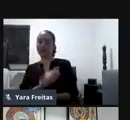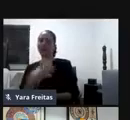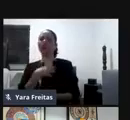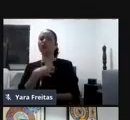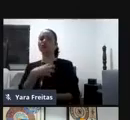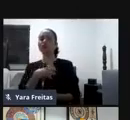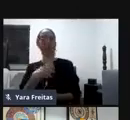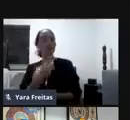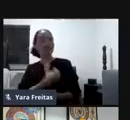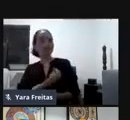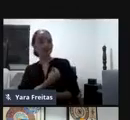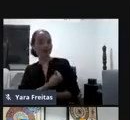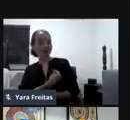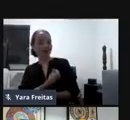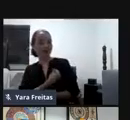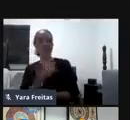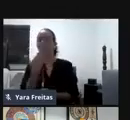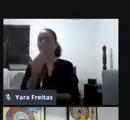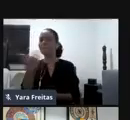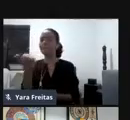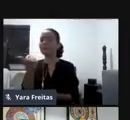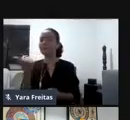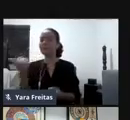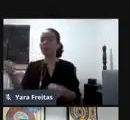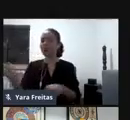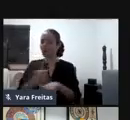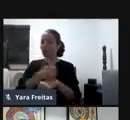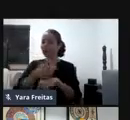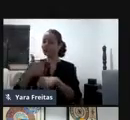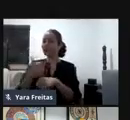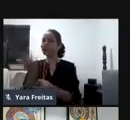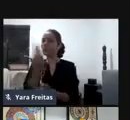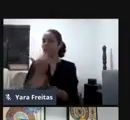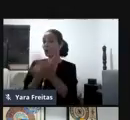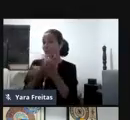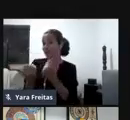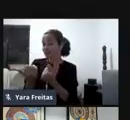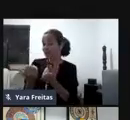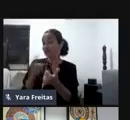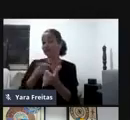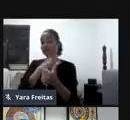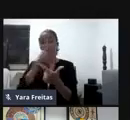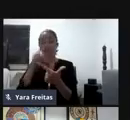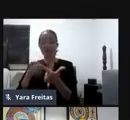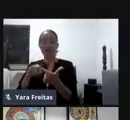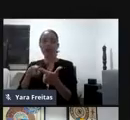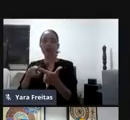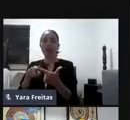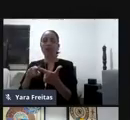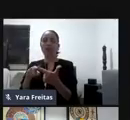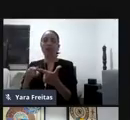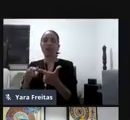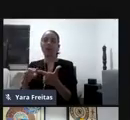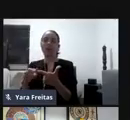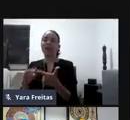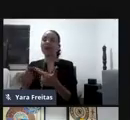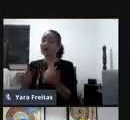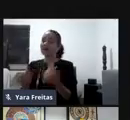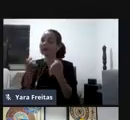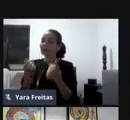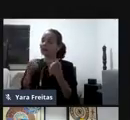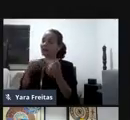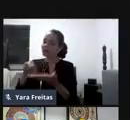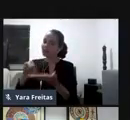A melhora aí da sua alimentação, da iniciatividade física, de